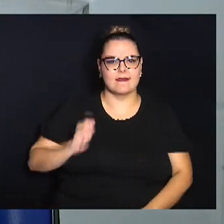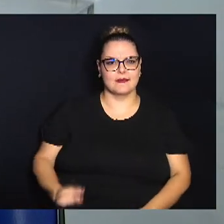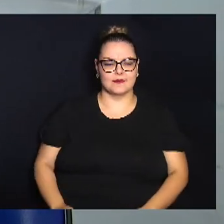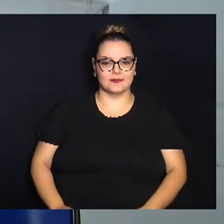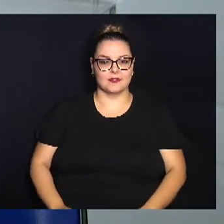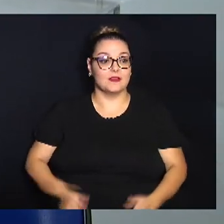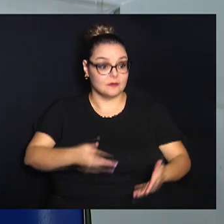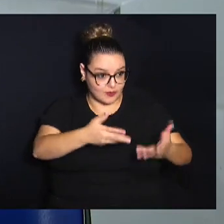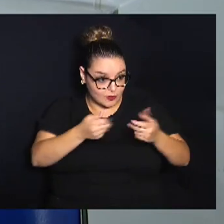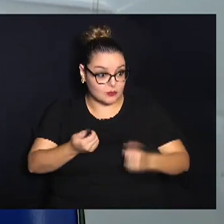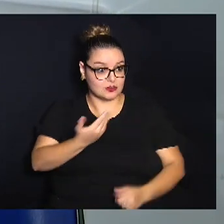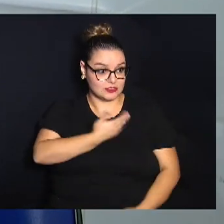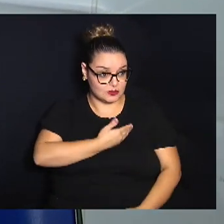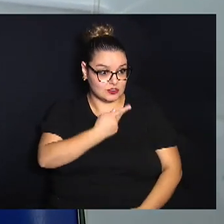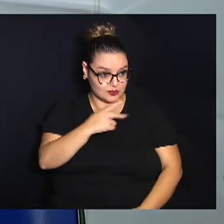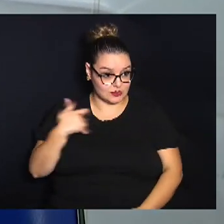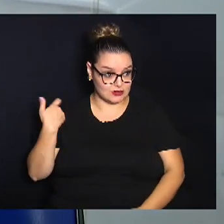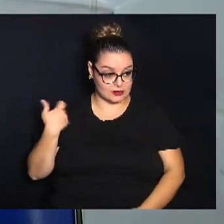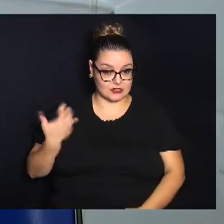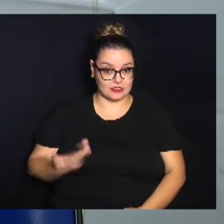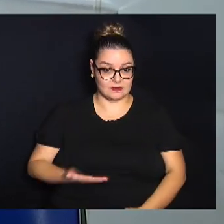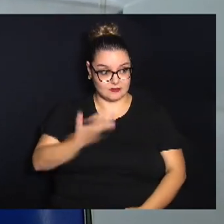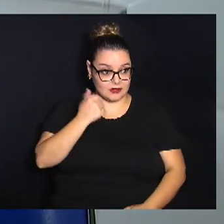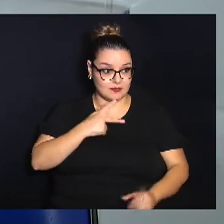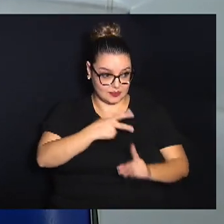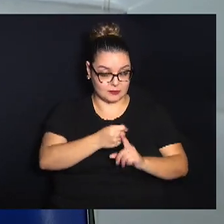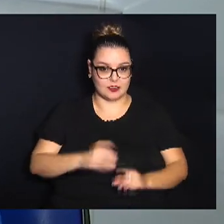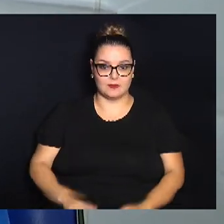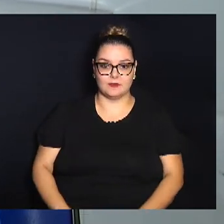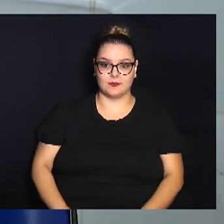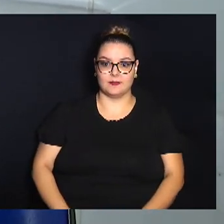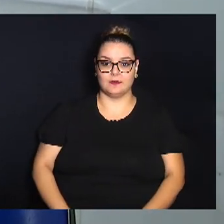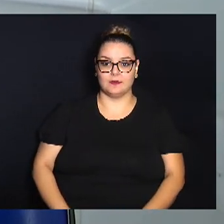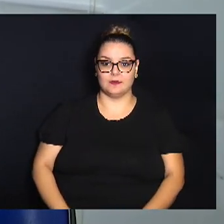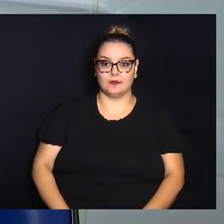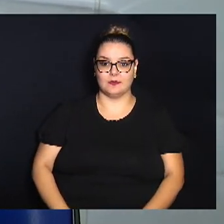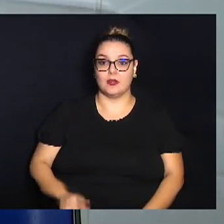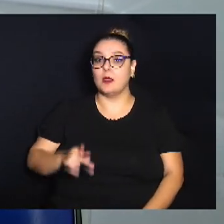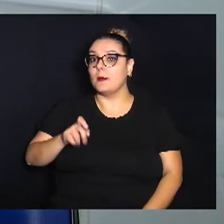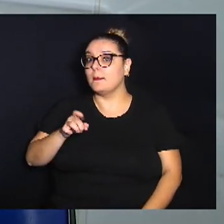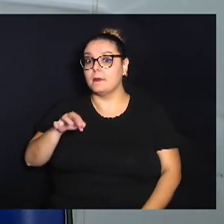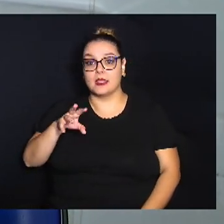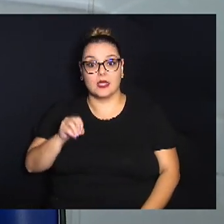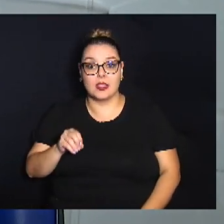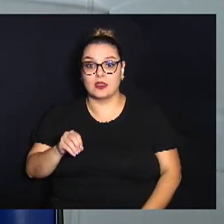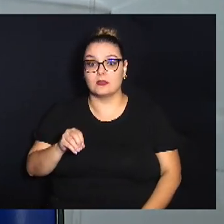tomar vacina, os amiguinhos da sua idade? O Pedro,